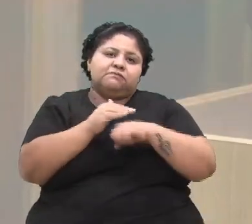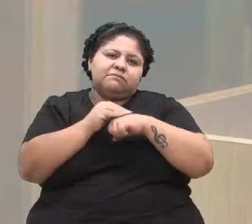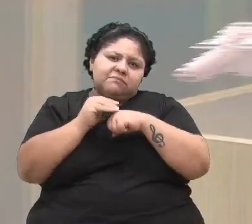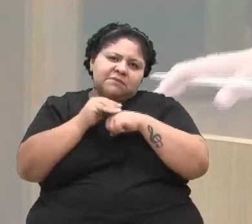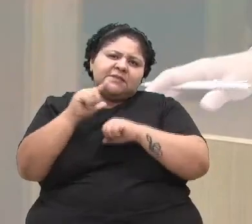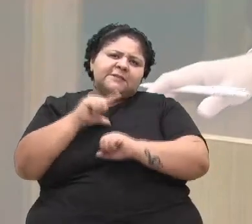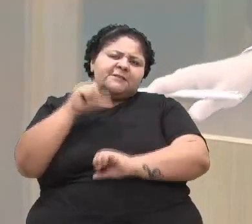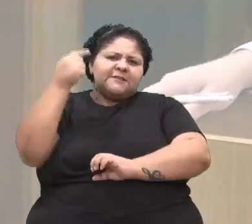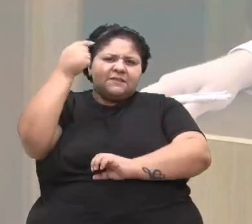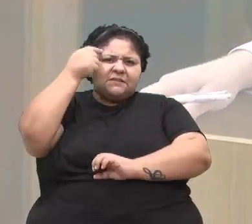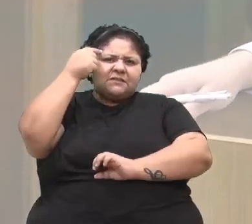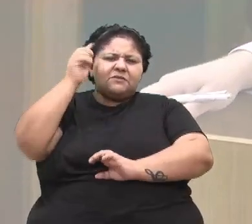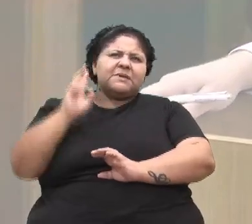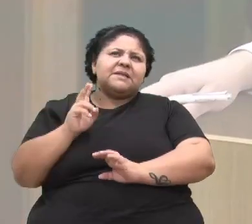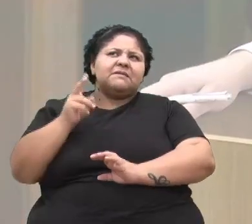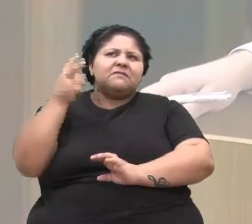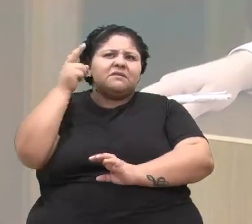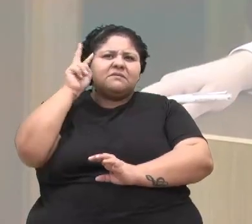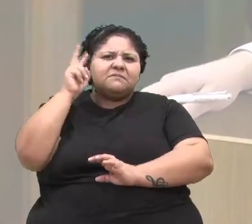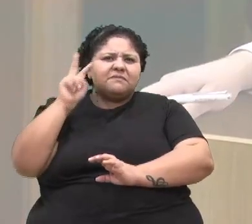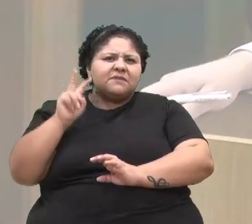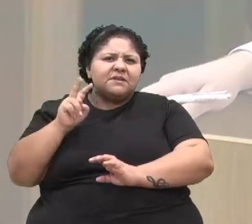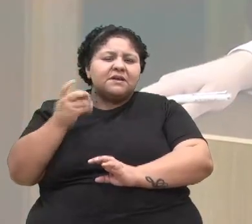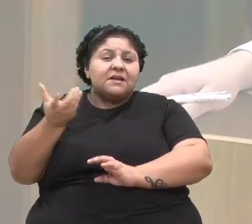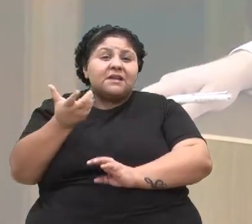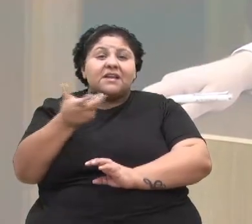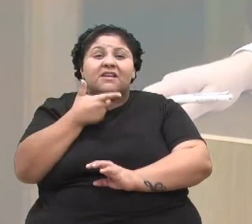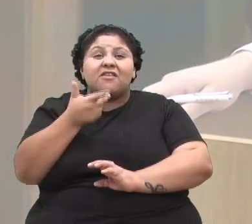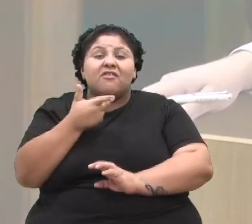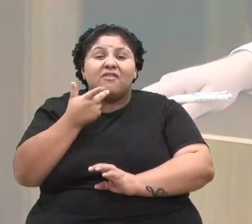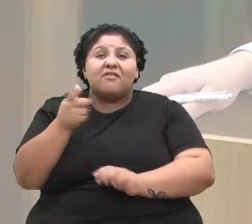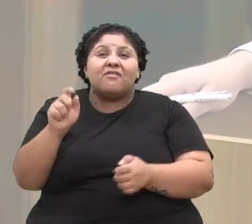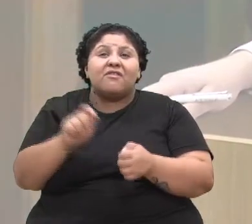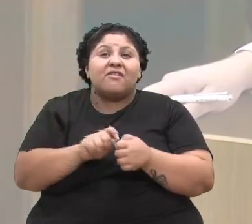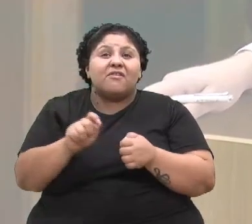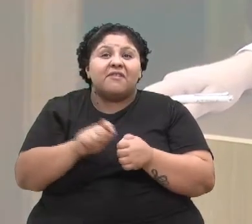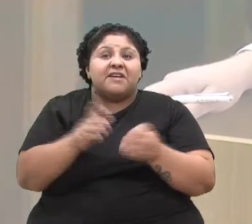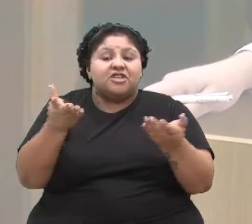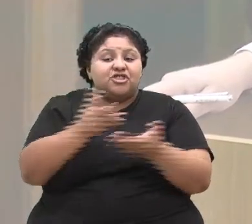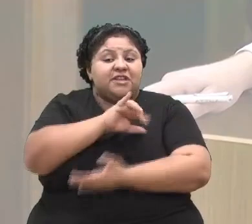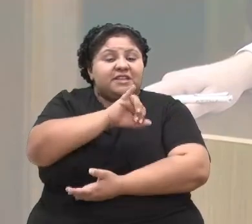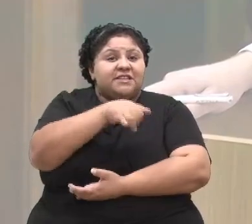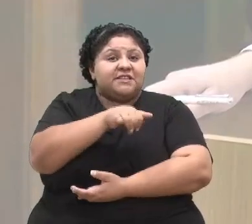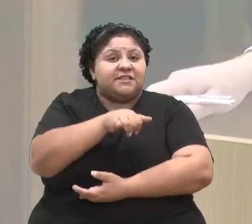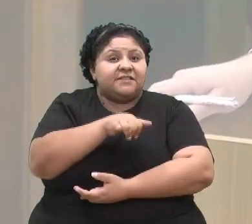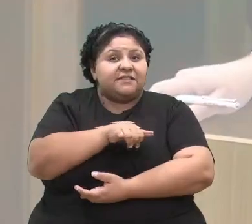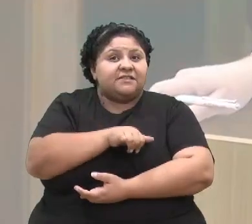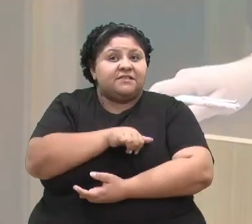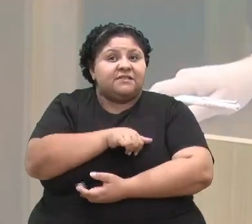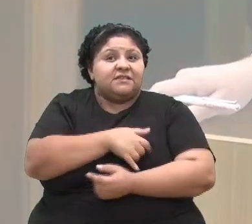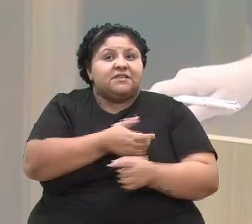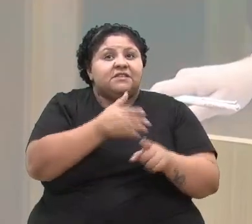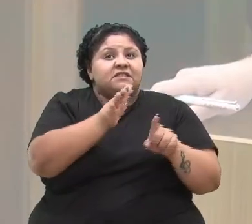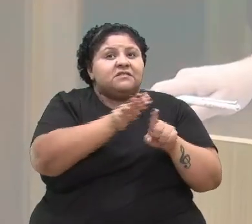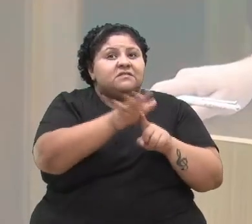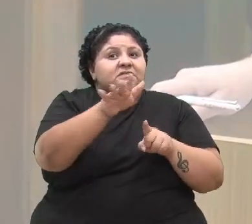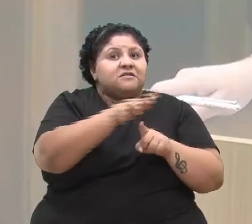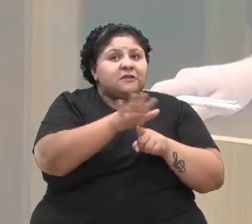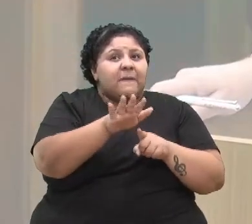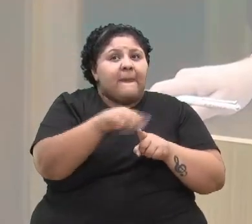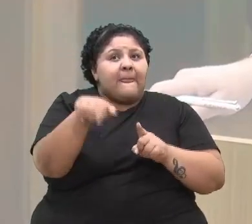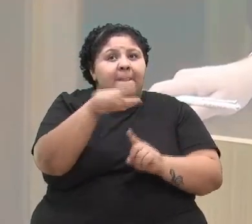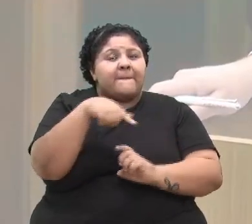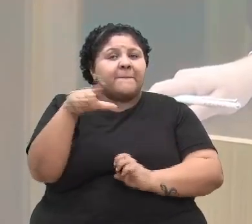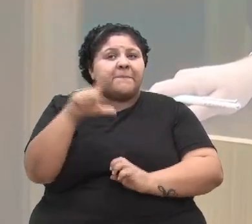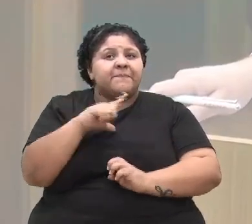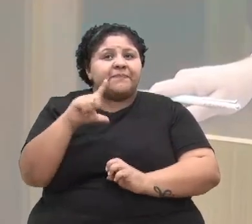uma ideia de histórico e quero trazer nessa casa o que foi feito já em janeiro, diante de uma demanda que nós